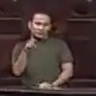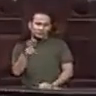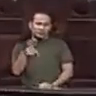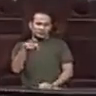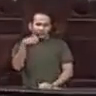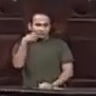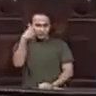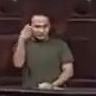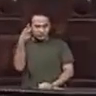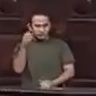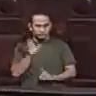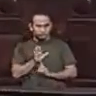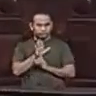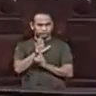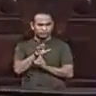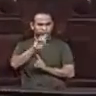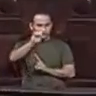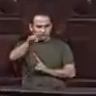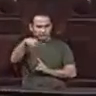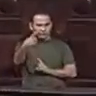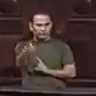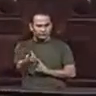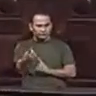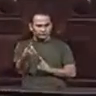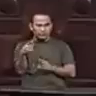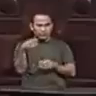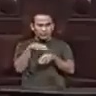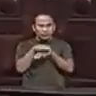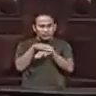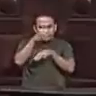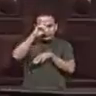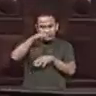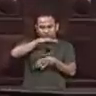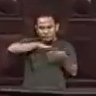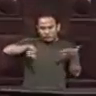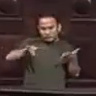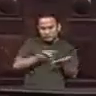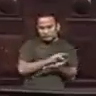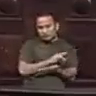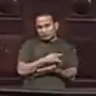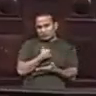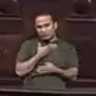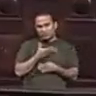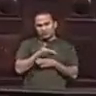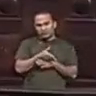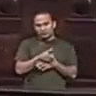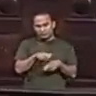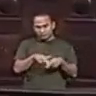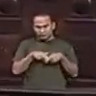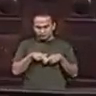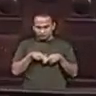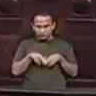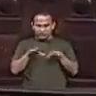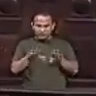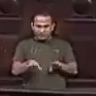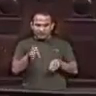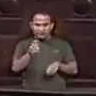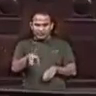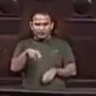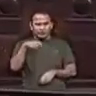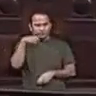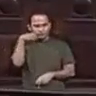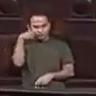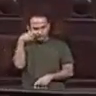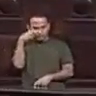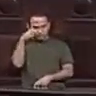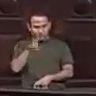Primeiro que é vergonhoso, deputado, assinar e depois, na calada da noite, mandar retirar a assinatura. Não quero nem entrar por aí, mas é vergonhoso.